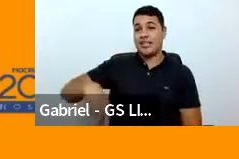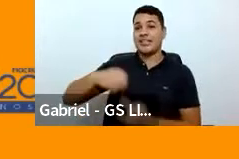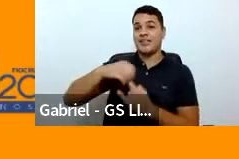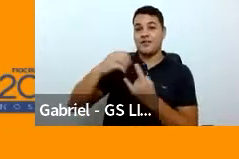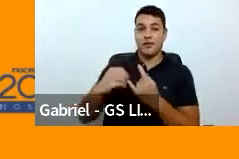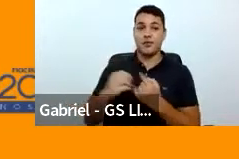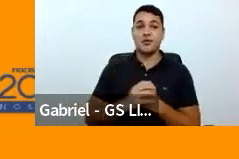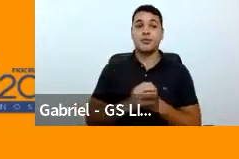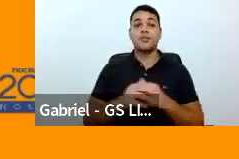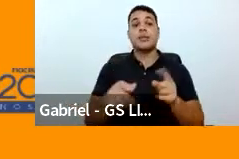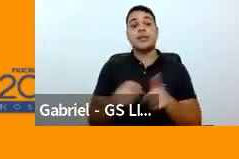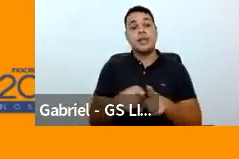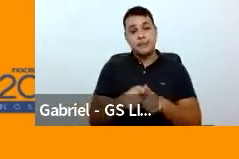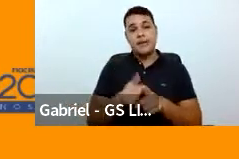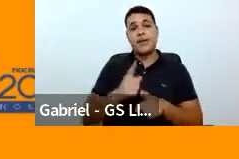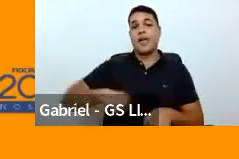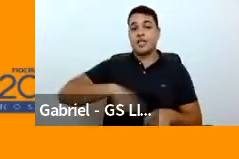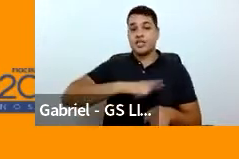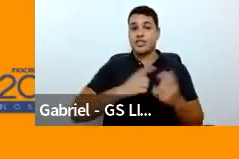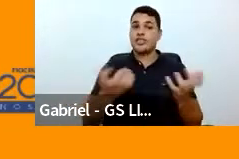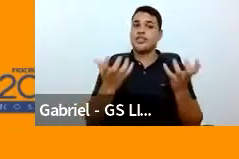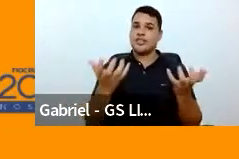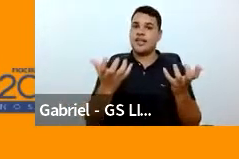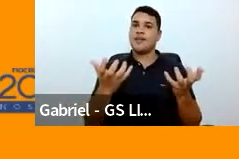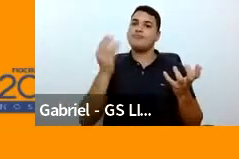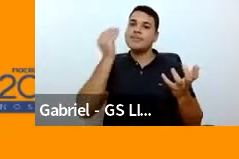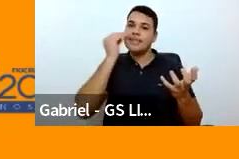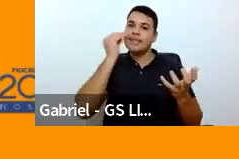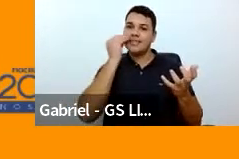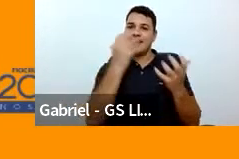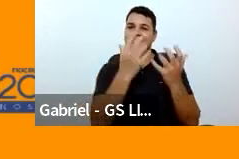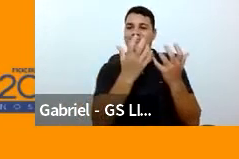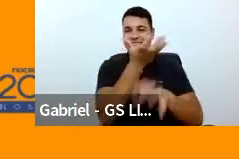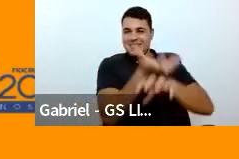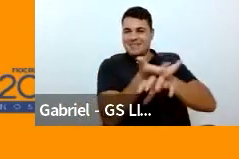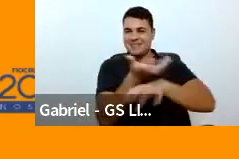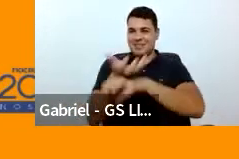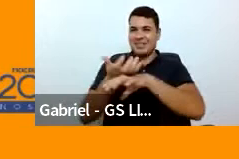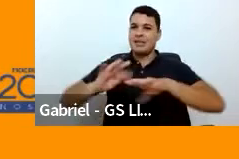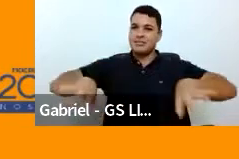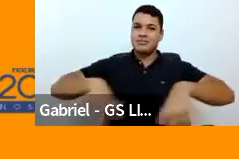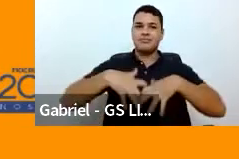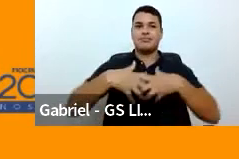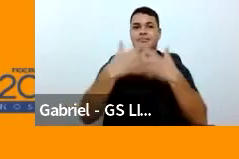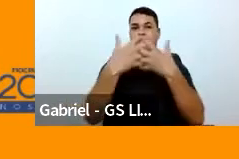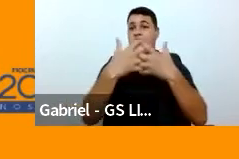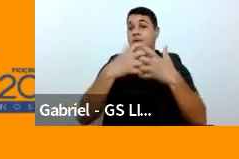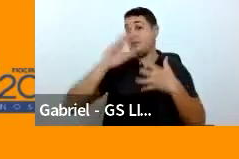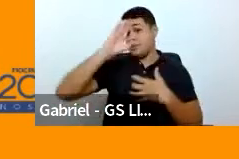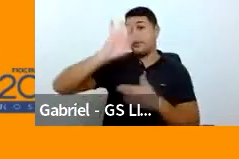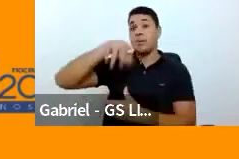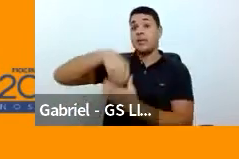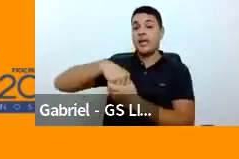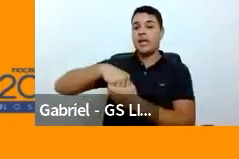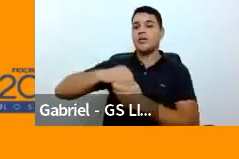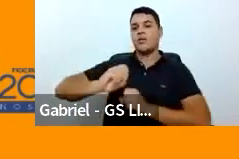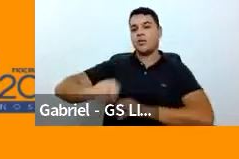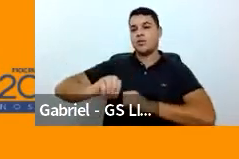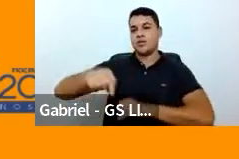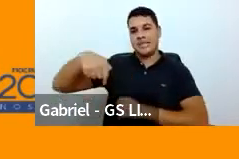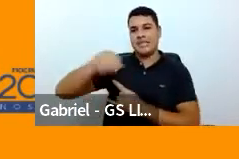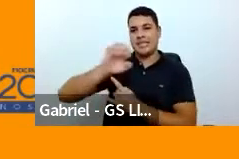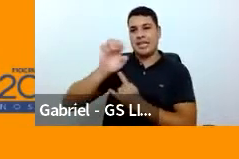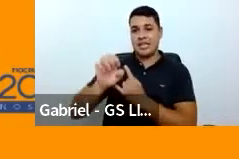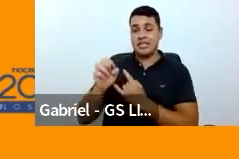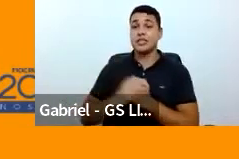disciplina transversal pela equidade na Fiocruz, né, que seja oferecida de forma eletiva, né, nos cursos de pós-graduação. Então, a gente tem um